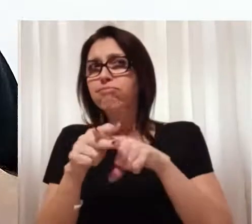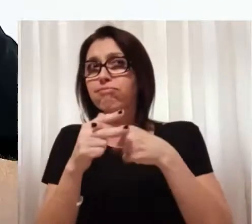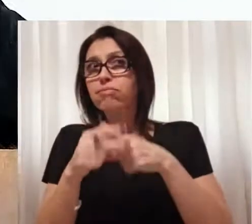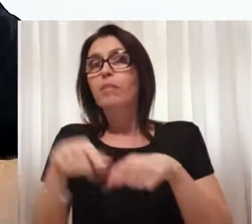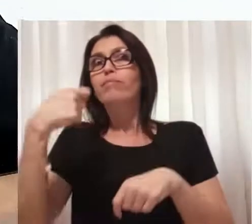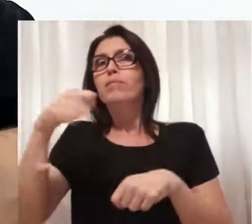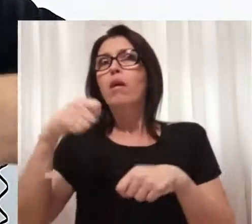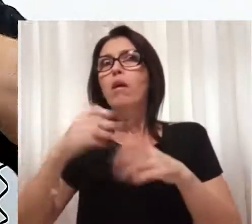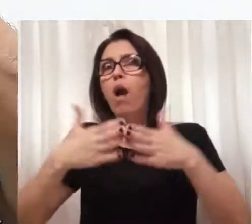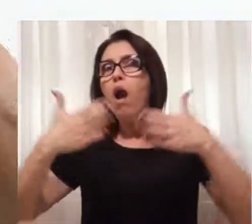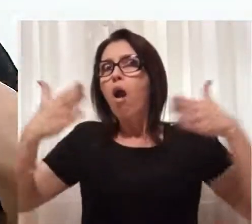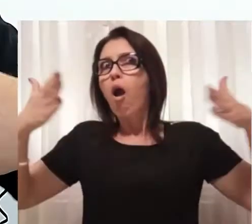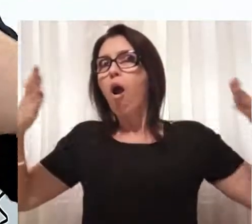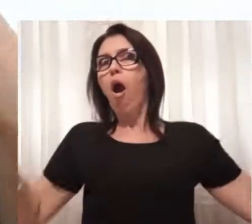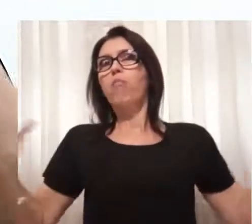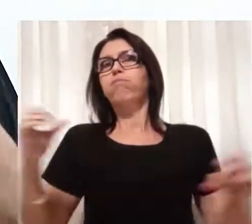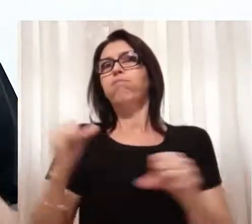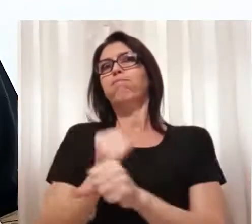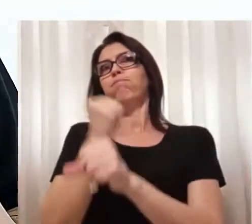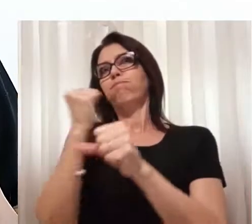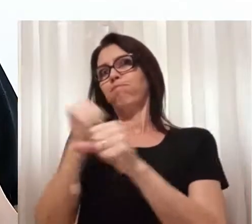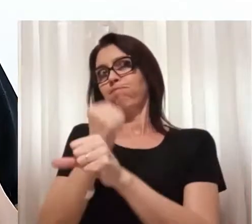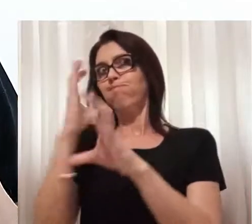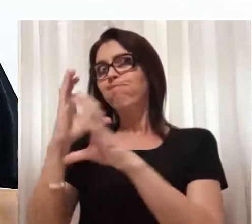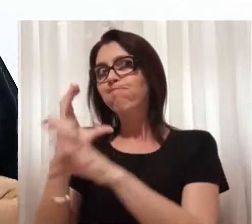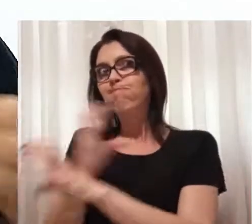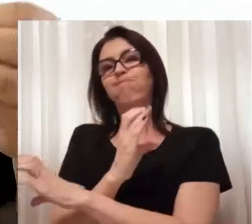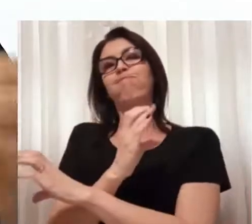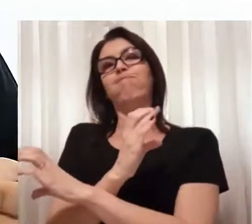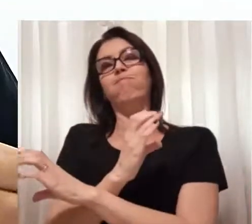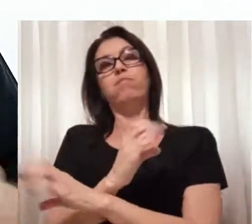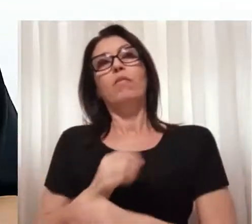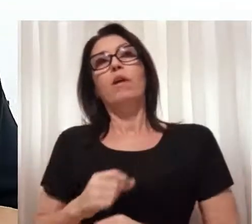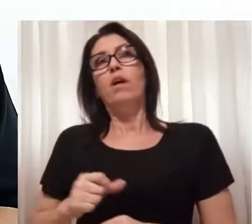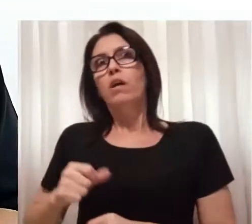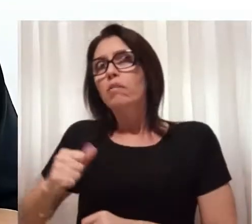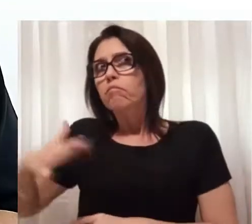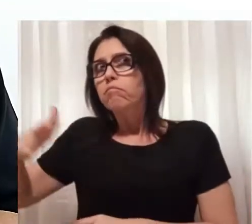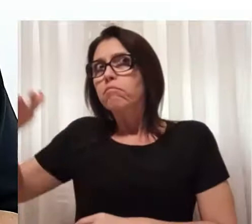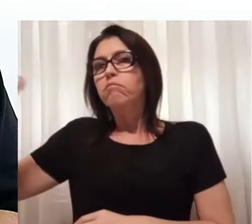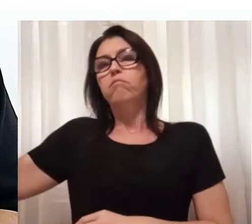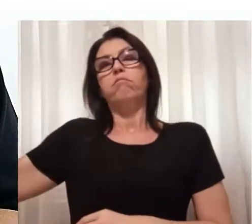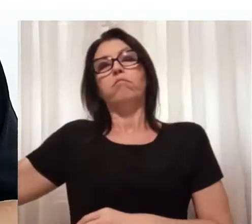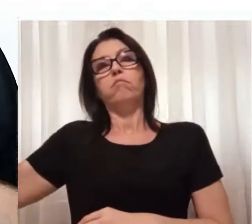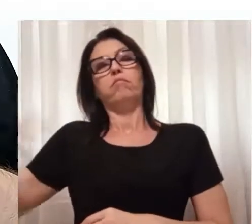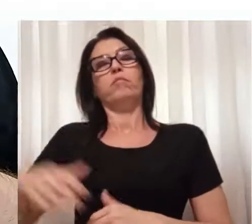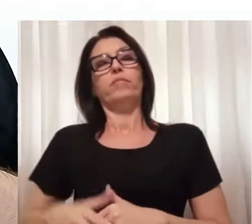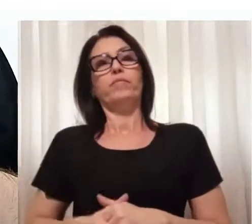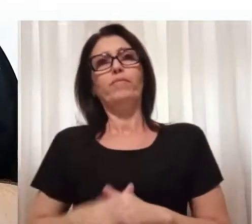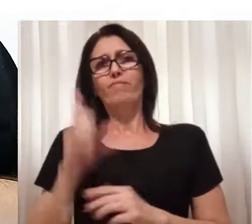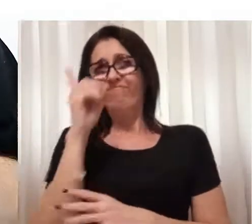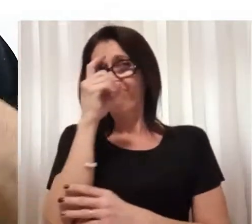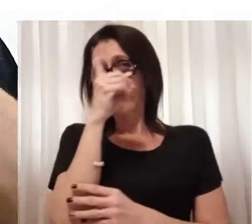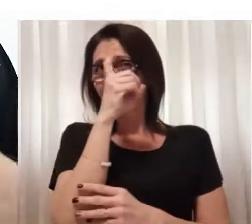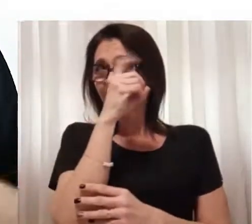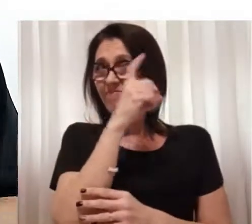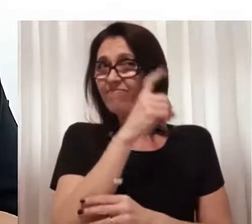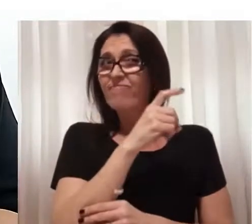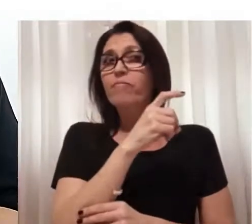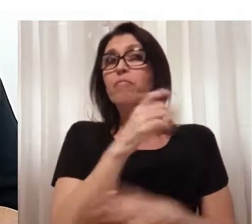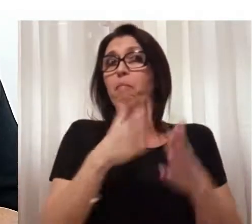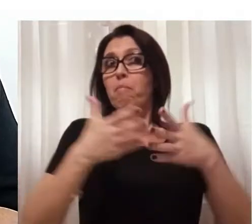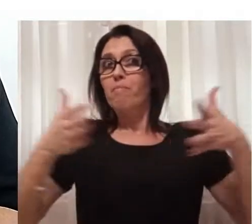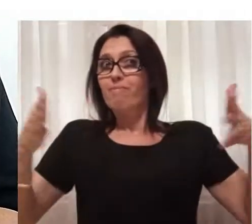é preciso uma reforma completa. O custo é bem mais alto, a dificuldade é